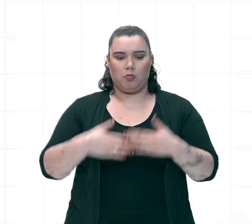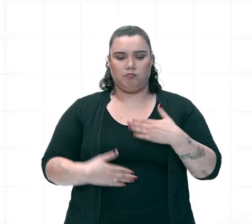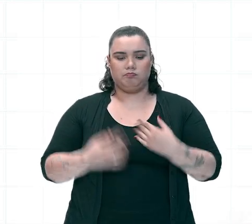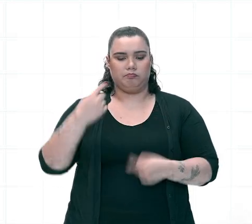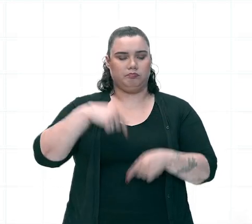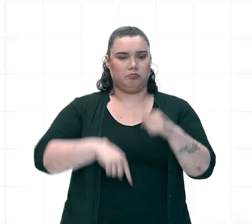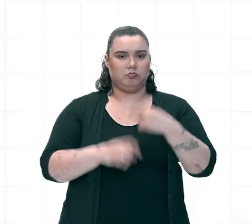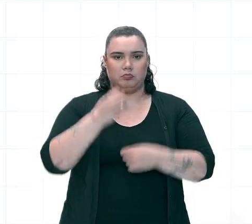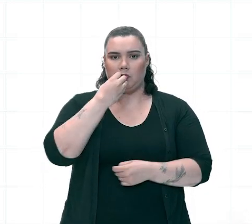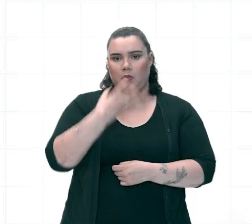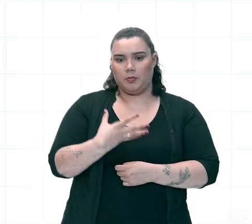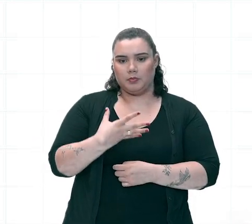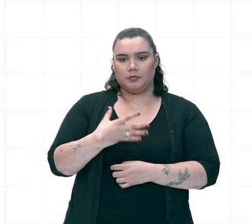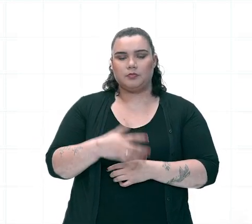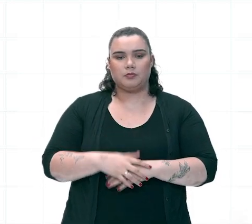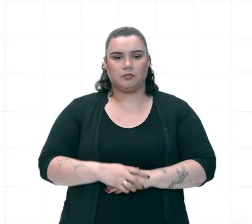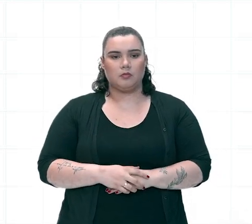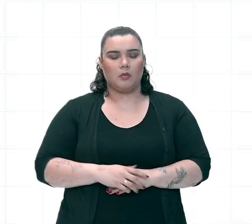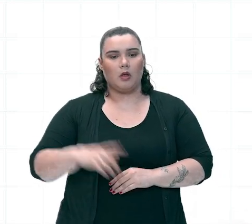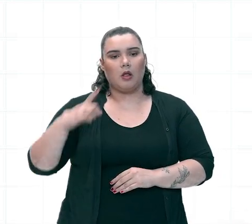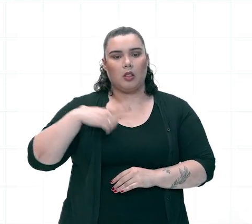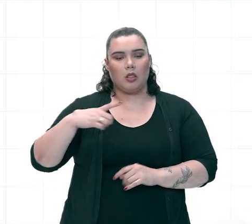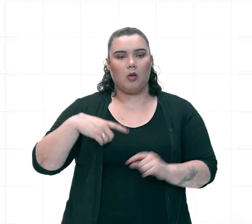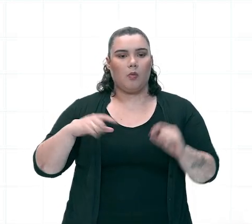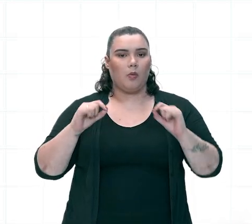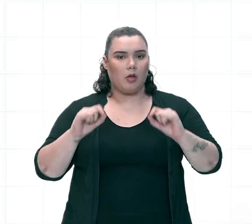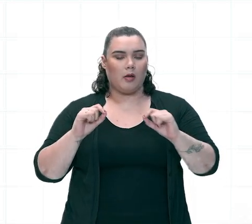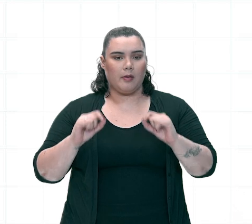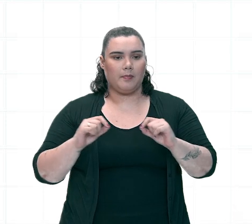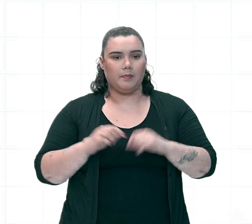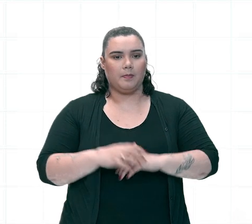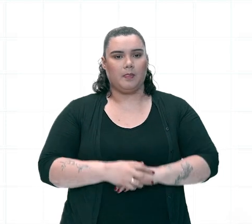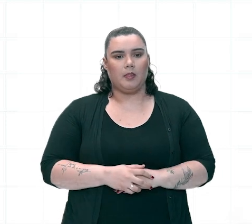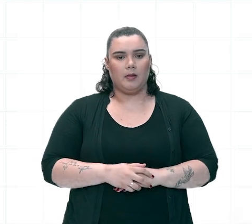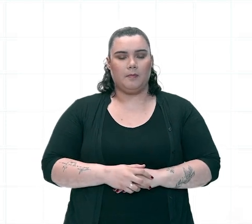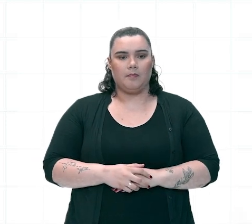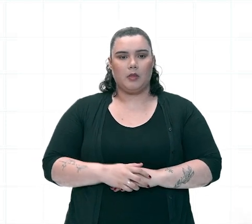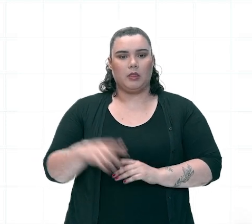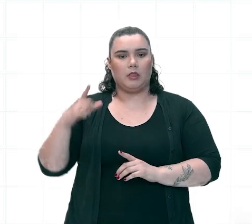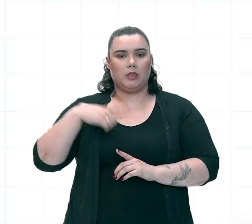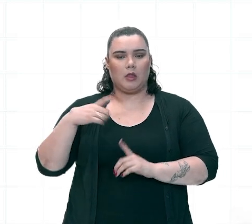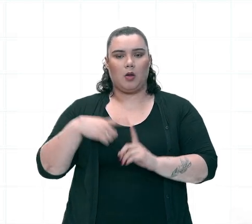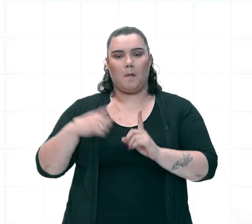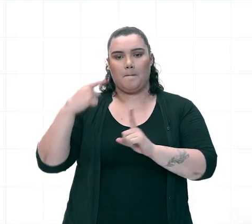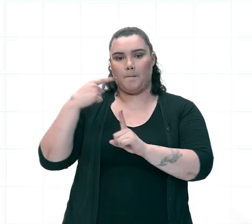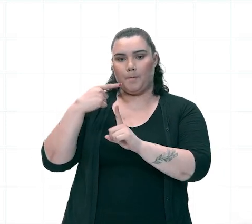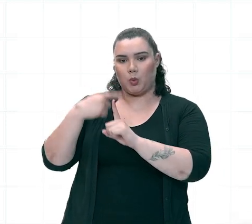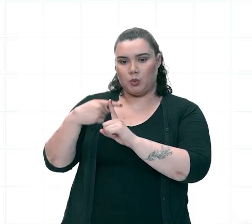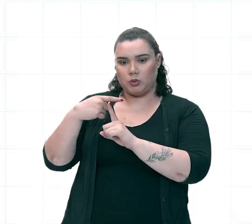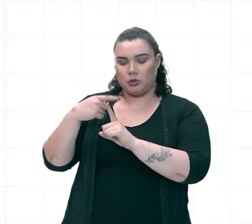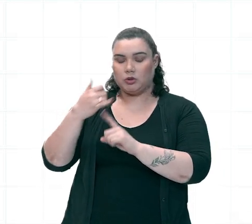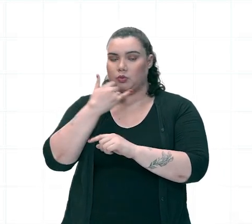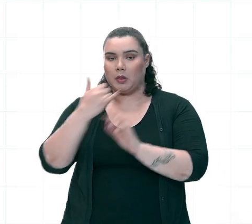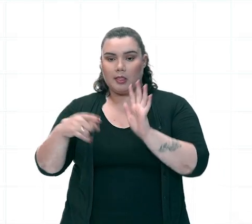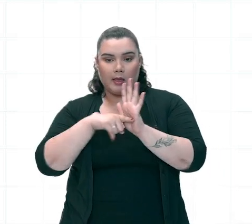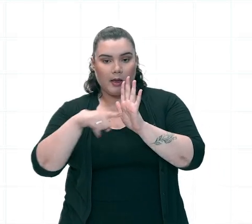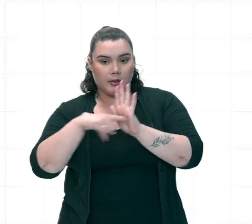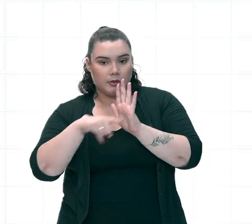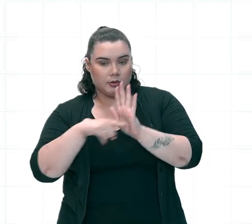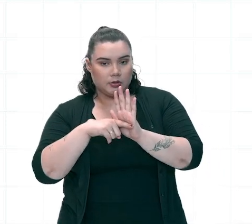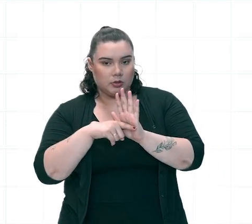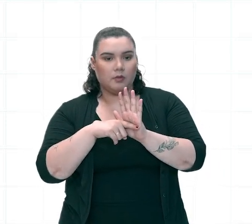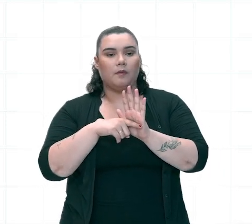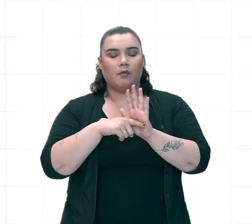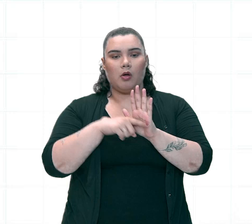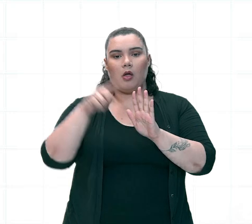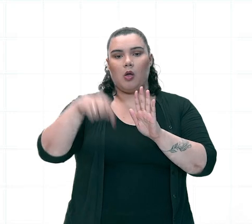funções funcionando aí regularmente. E aí nós vamos ter a regulação hormonal, né? Através do feedback negativo, que é um mecanismo pelo qual